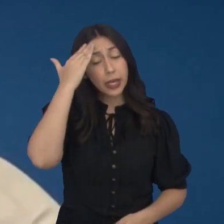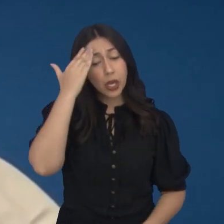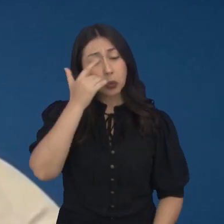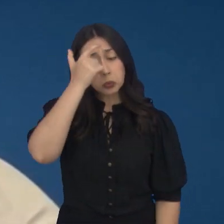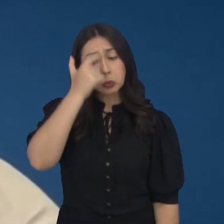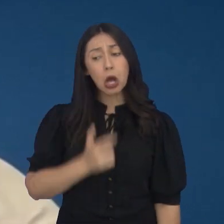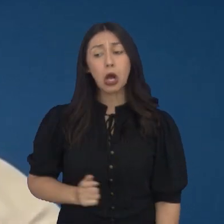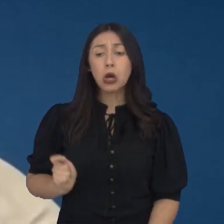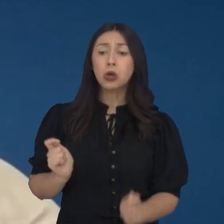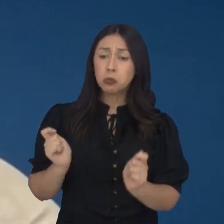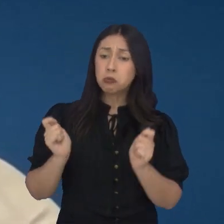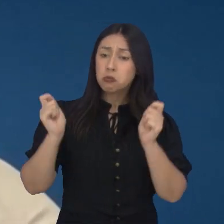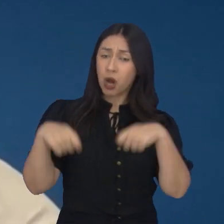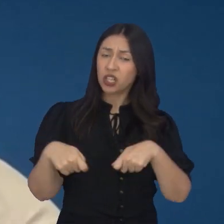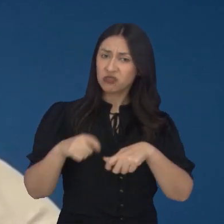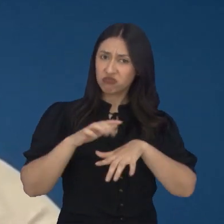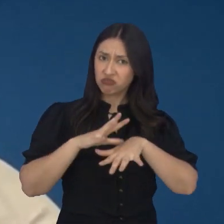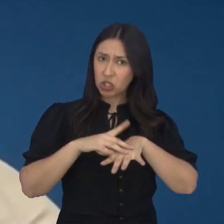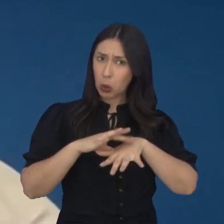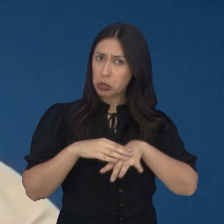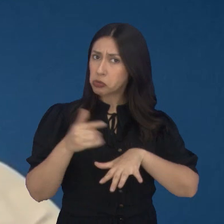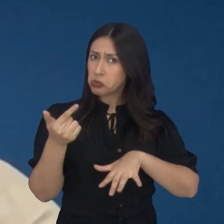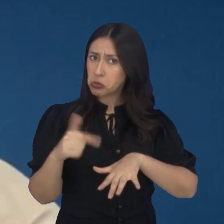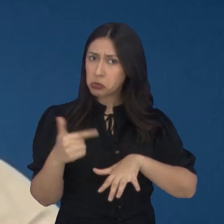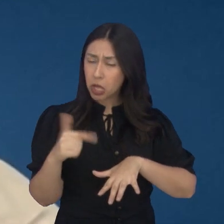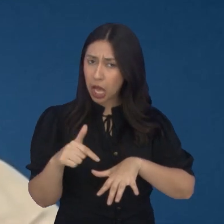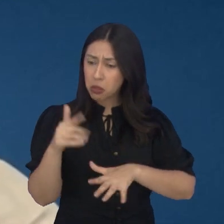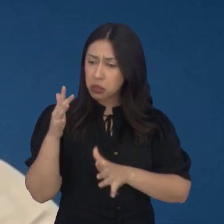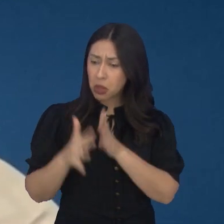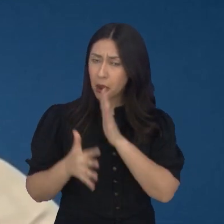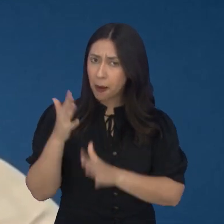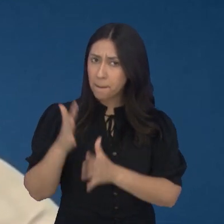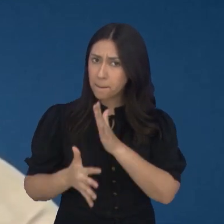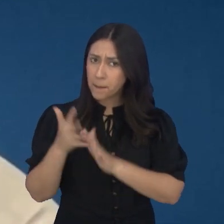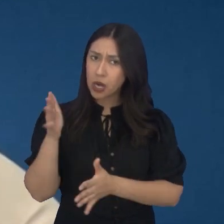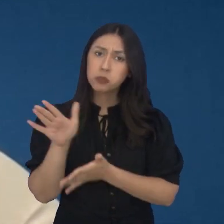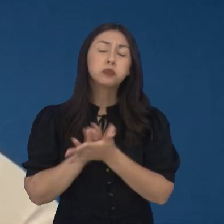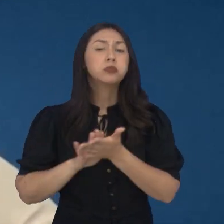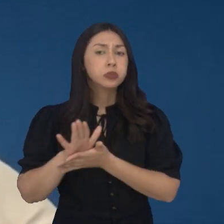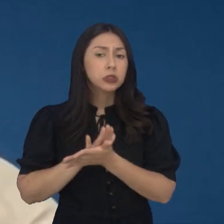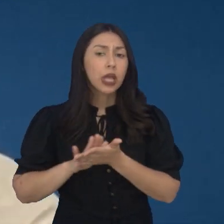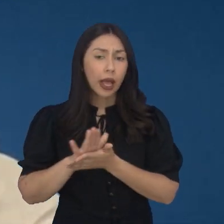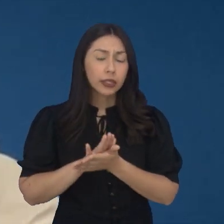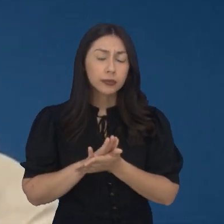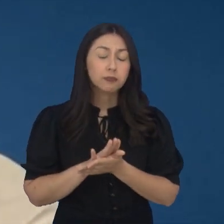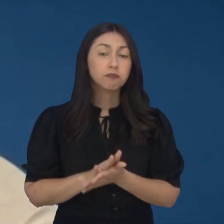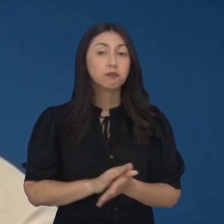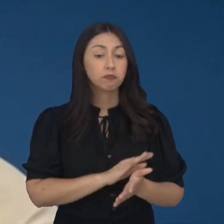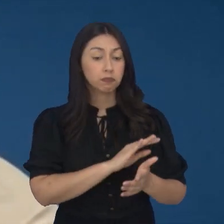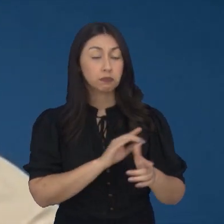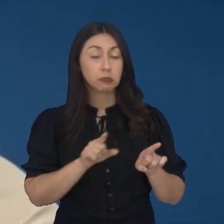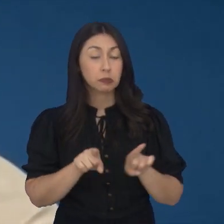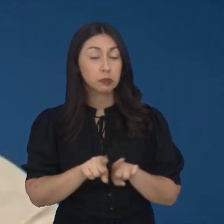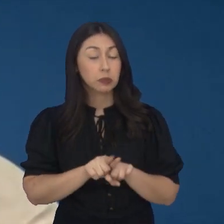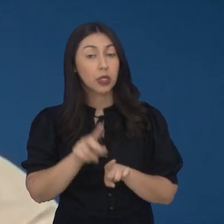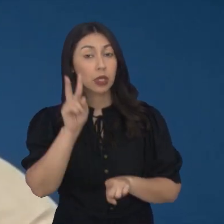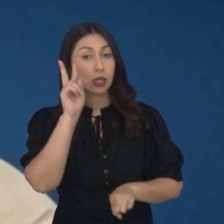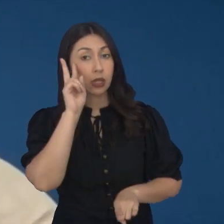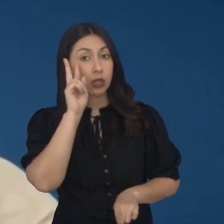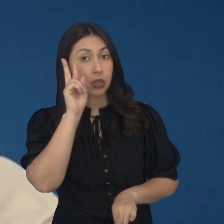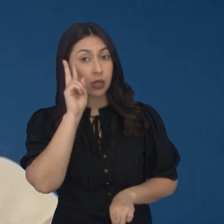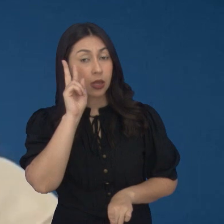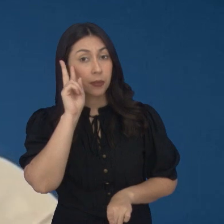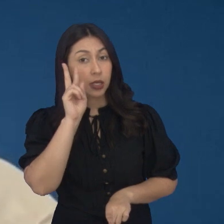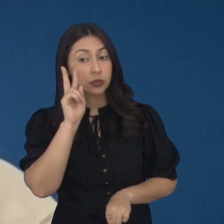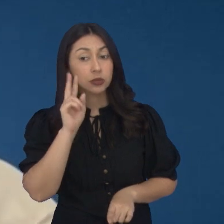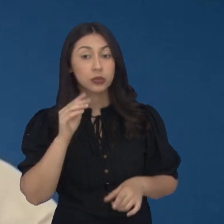você não tem nenhuma doença de base, nenhuma patologia de base e contraindique alguma atividade física. Sempre lembrando, né, eu lembro que